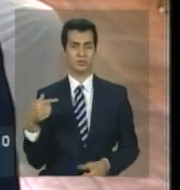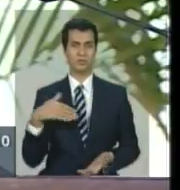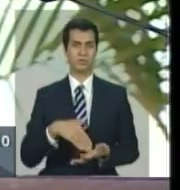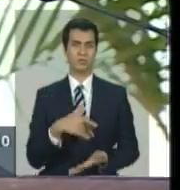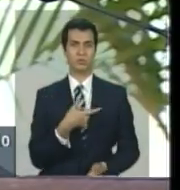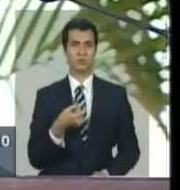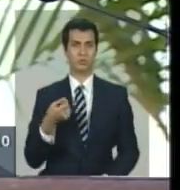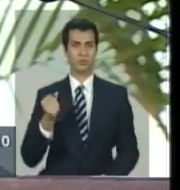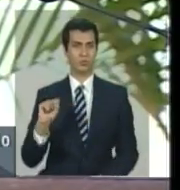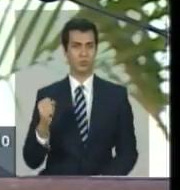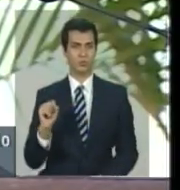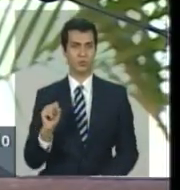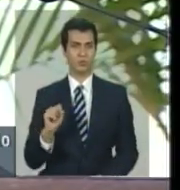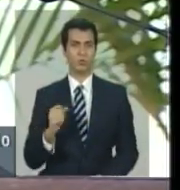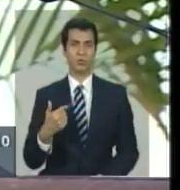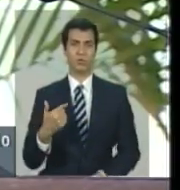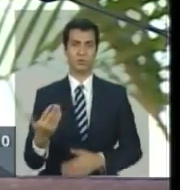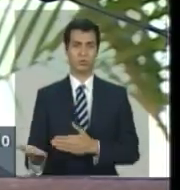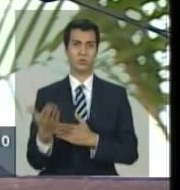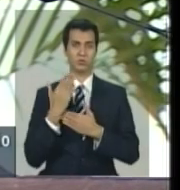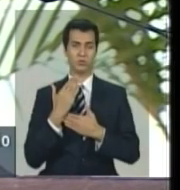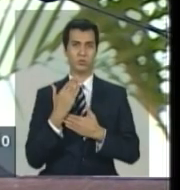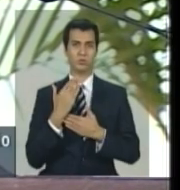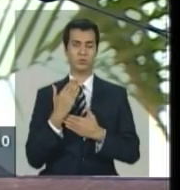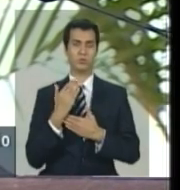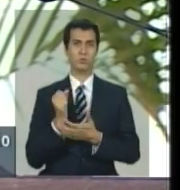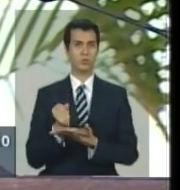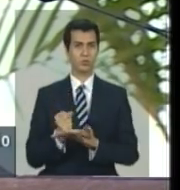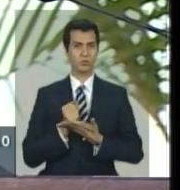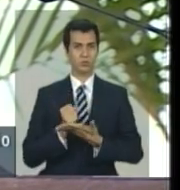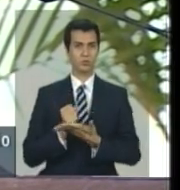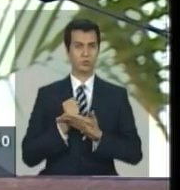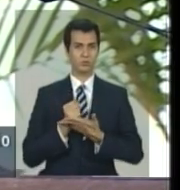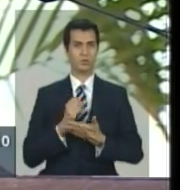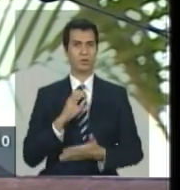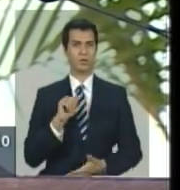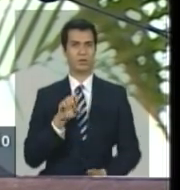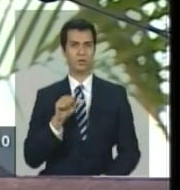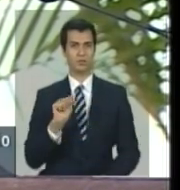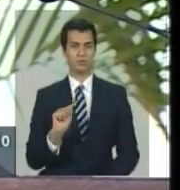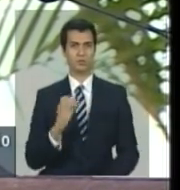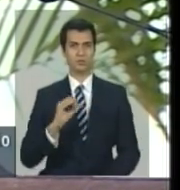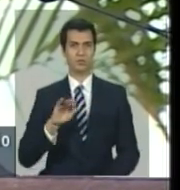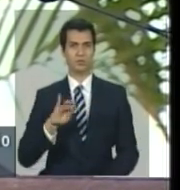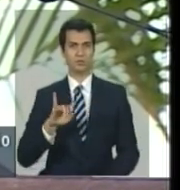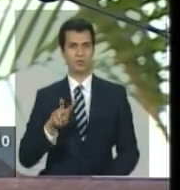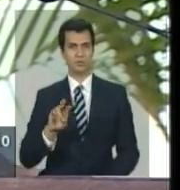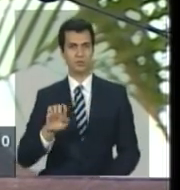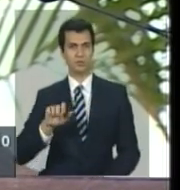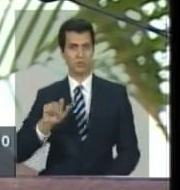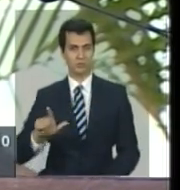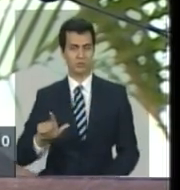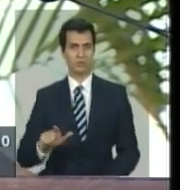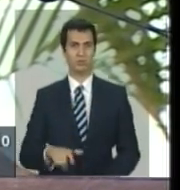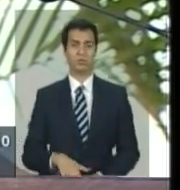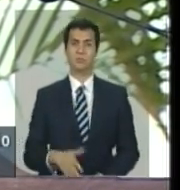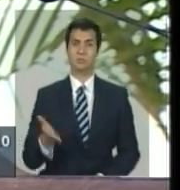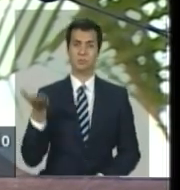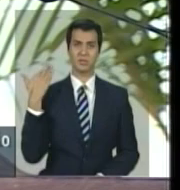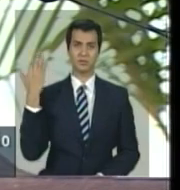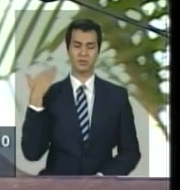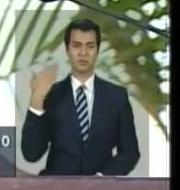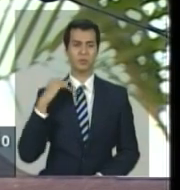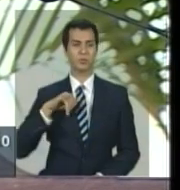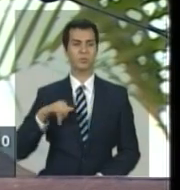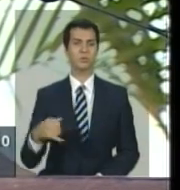e 2008, recebi em conteste apoio da Casa Civil da Presidenta da República. Naquela